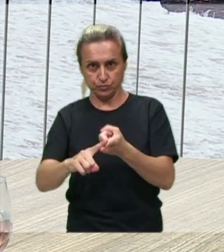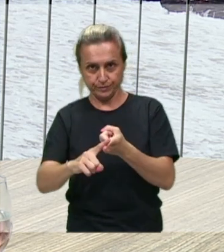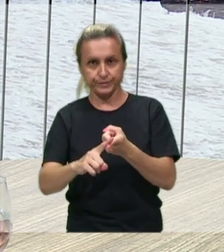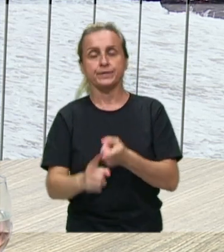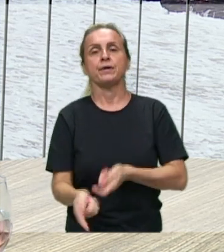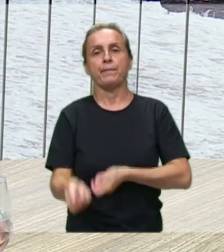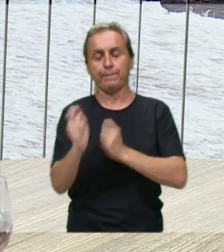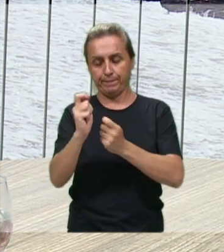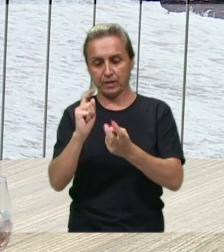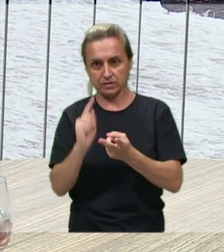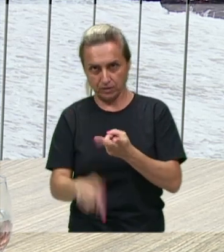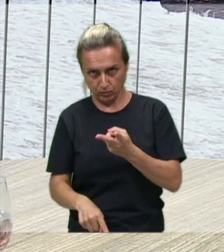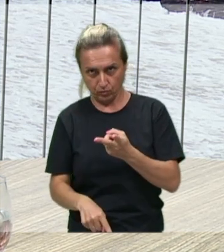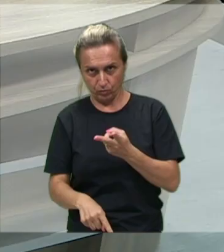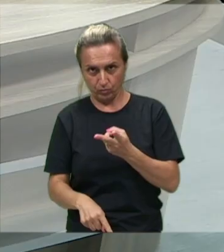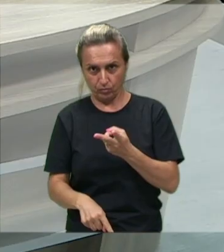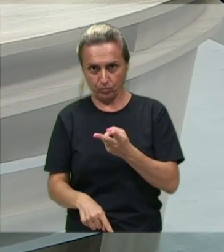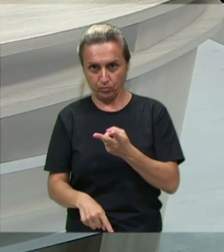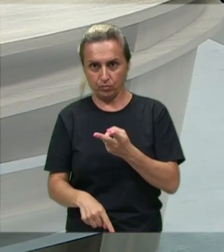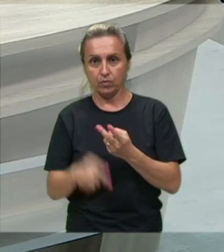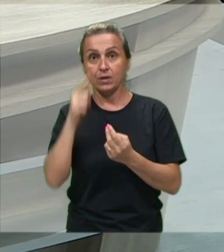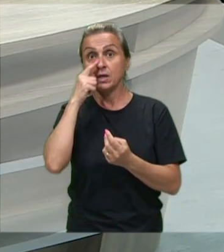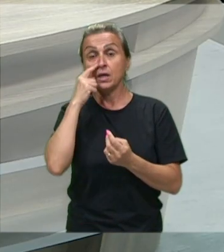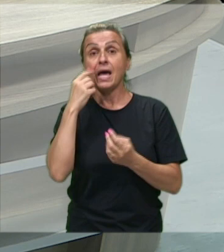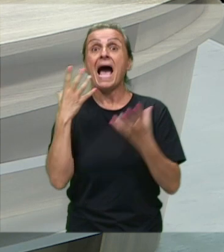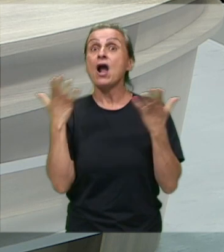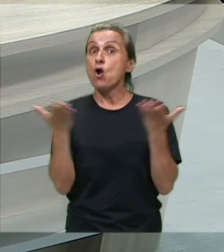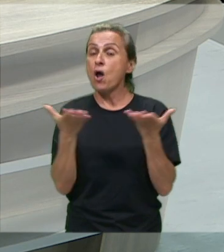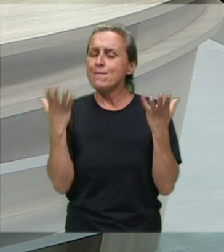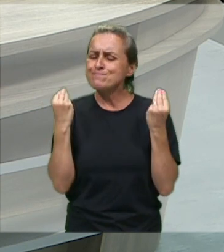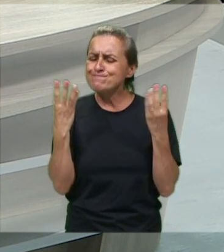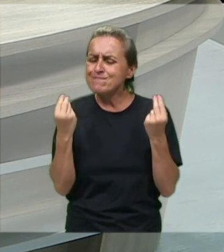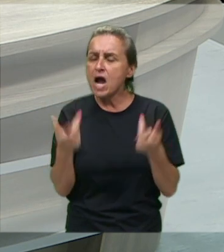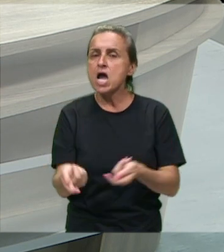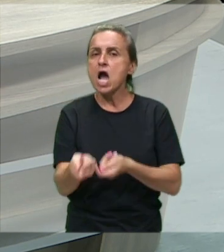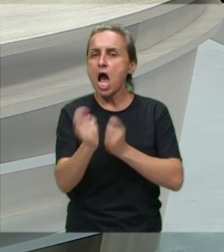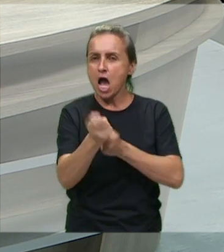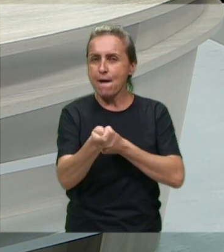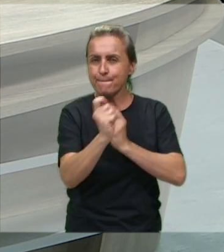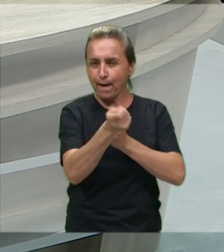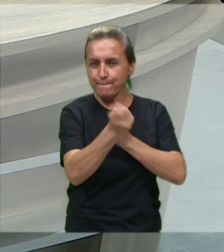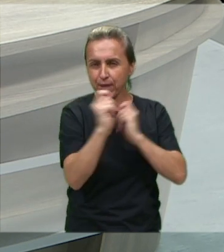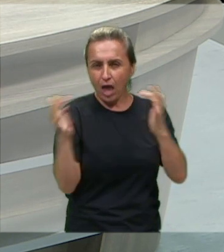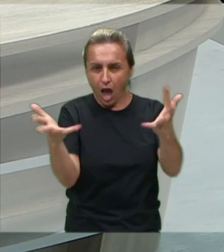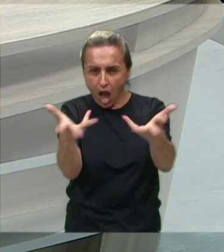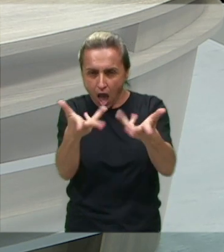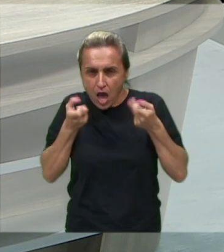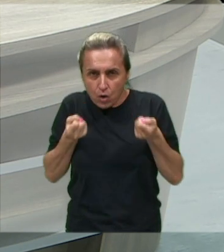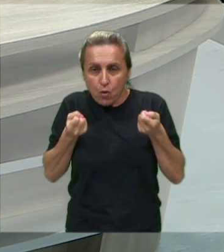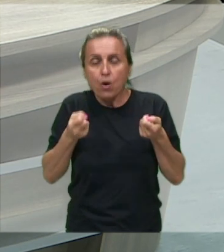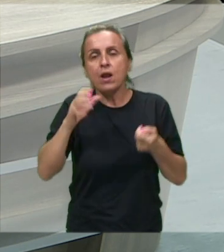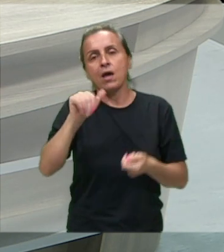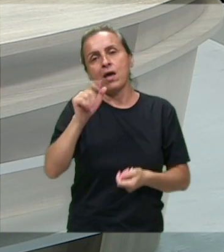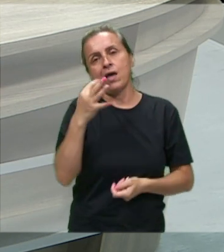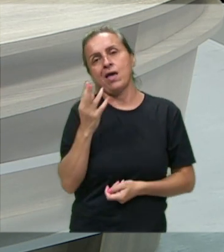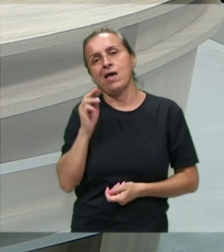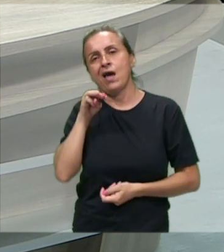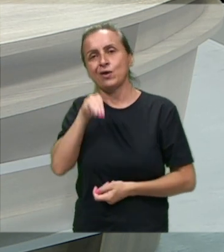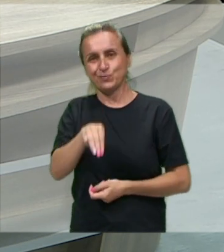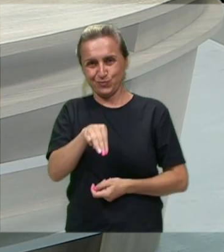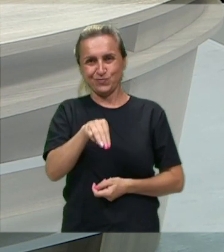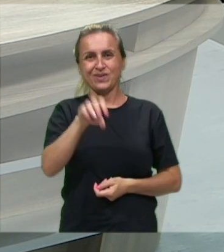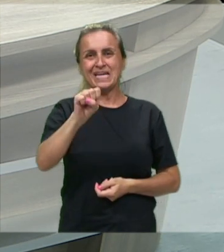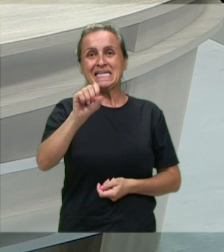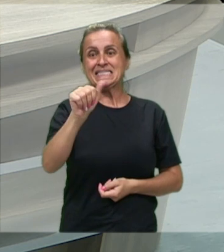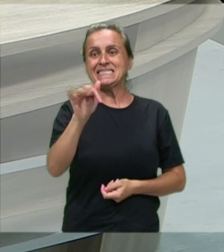safra. Hoje, de atum? De atum. Que coisa boa, hoje, comer muito atum. É bom quando tem bastante peixe, porque aí consegue trabalhar. Pior é uma